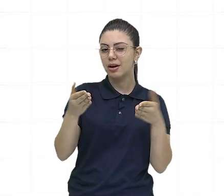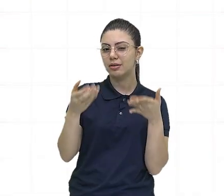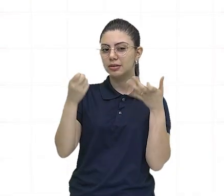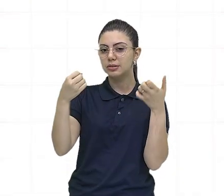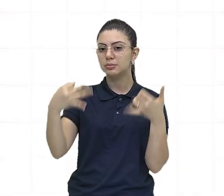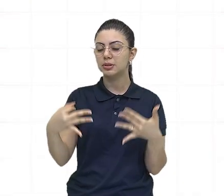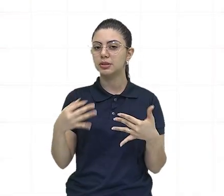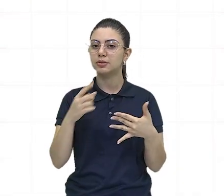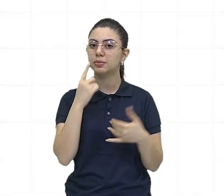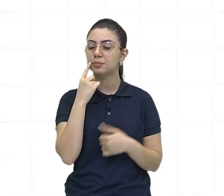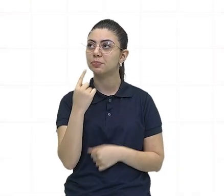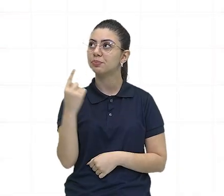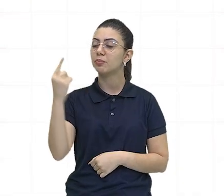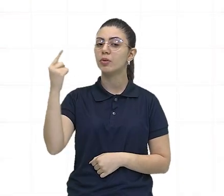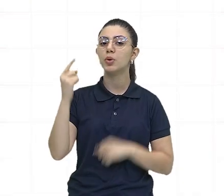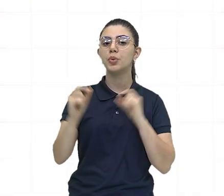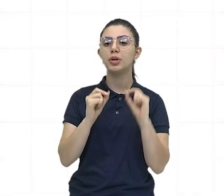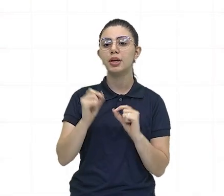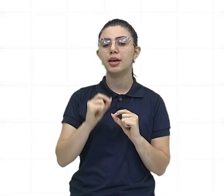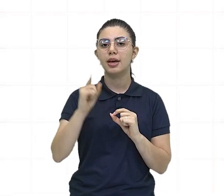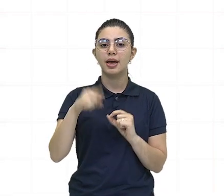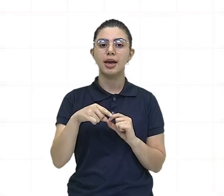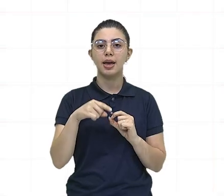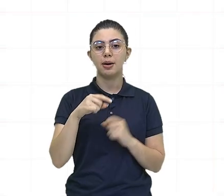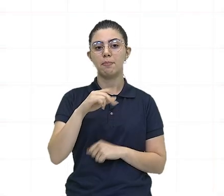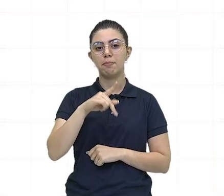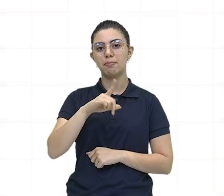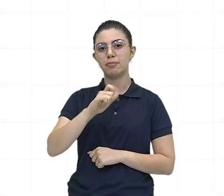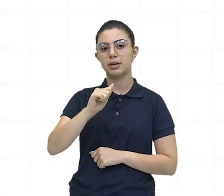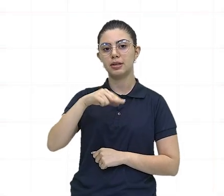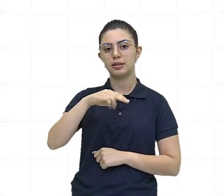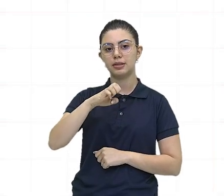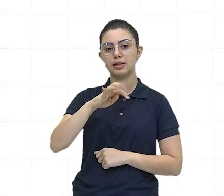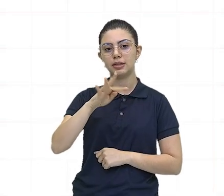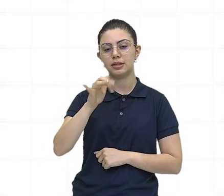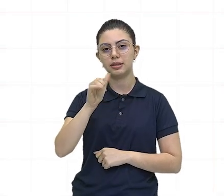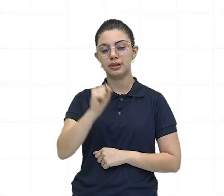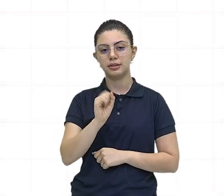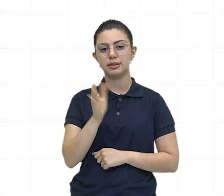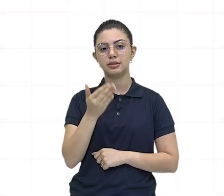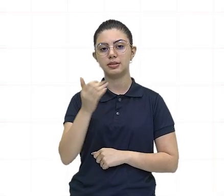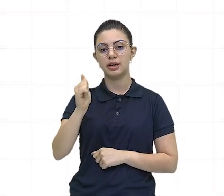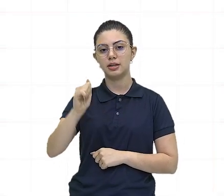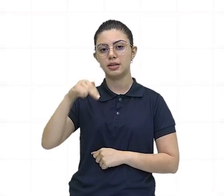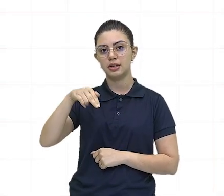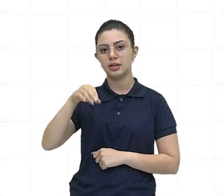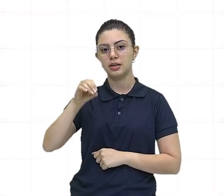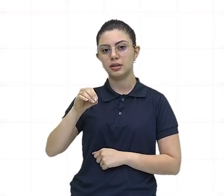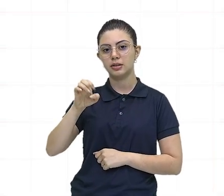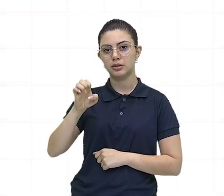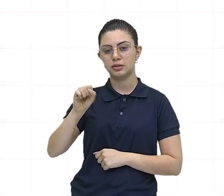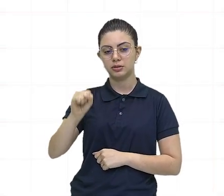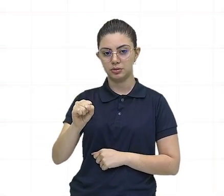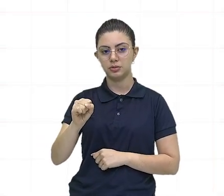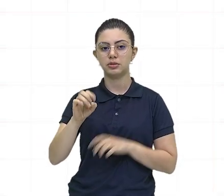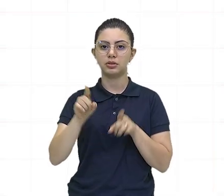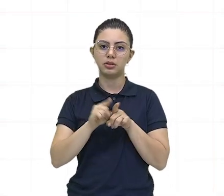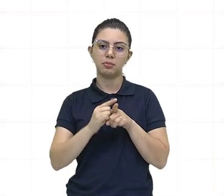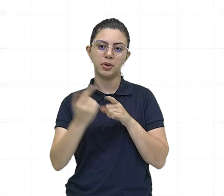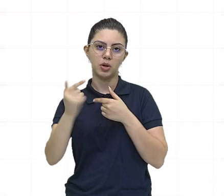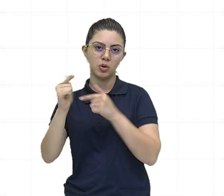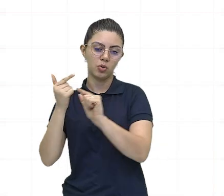planetas anões agora e também outros corpos celestes. Quando a gente está falando, né, dos